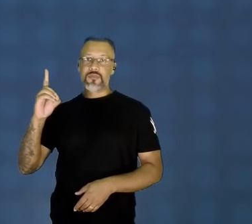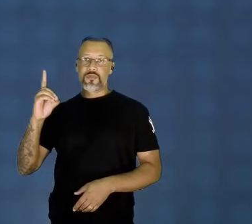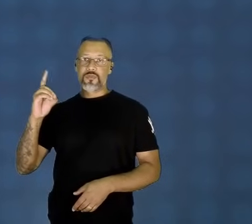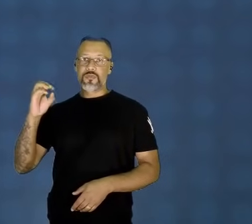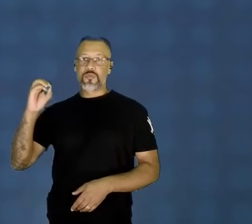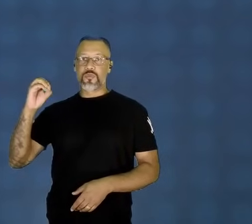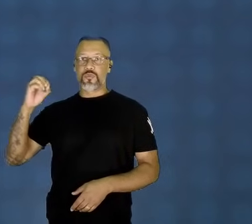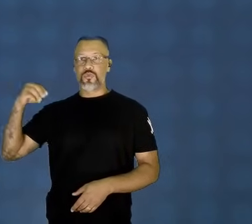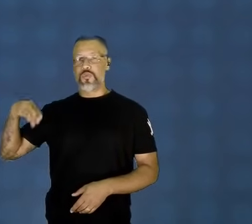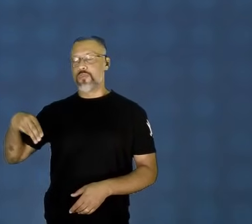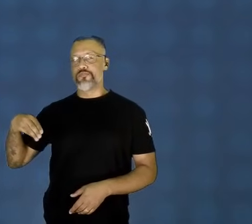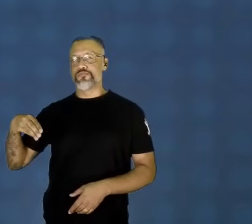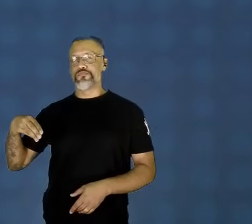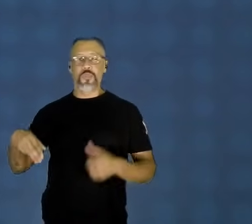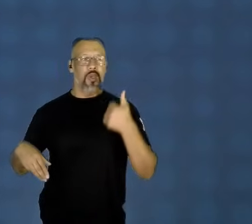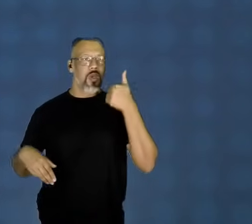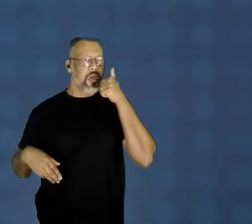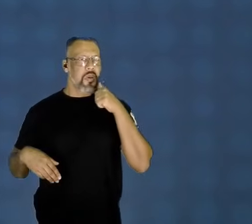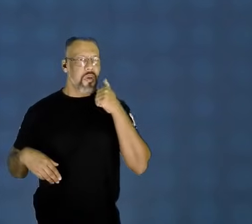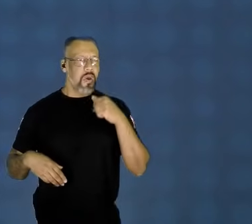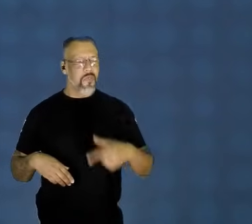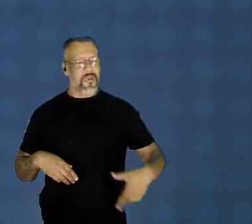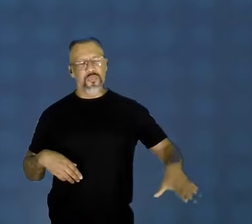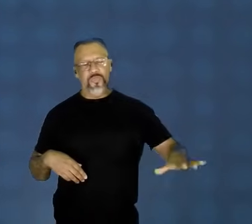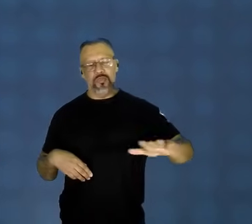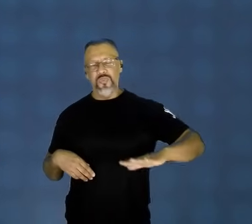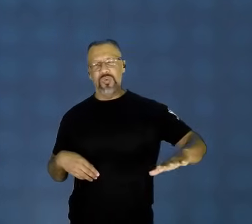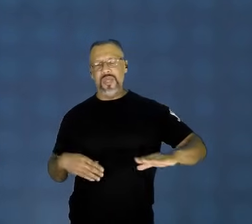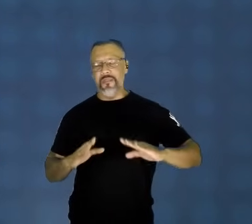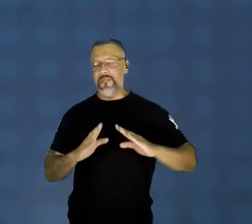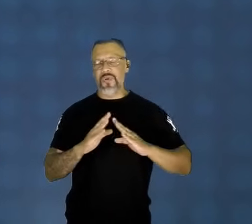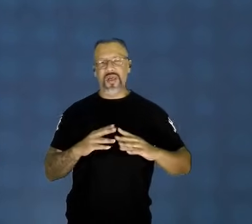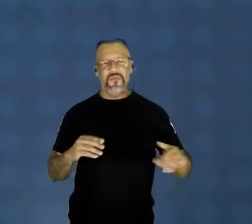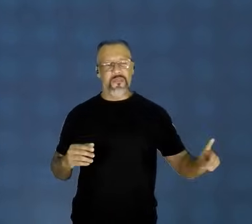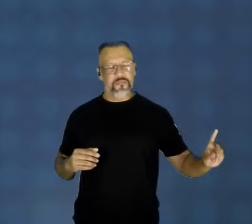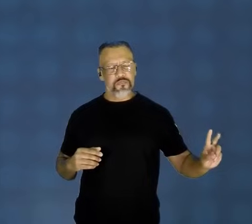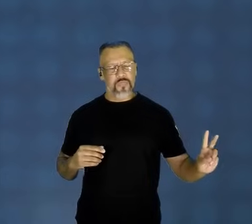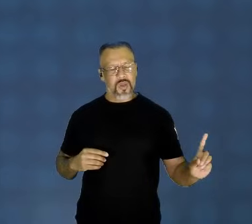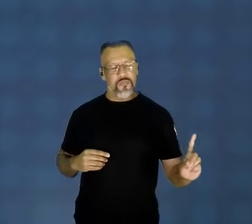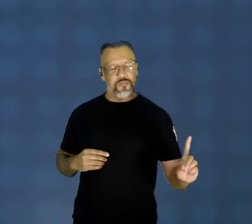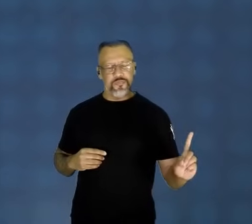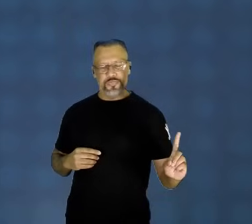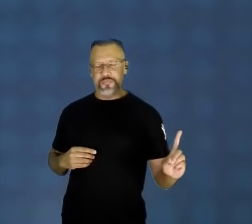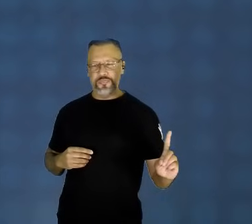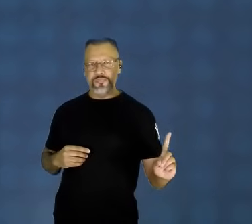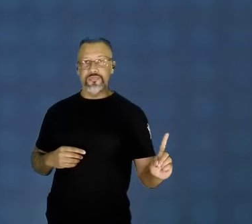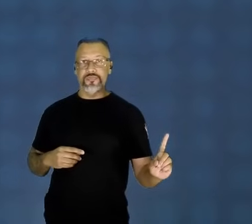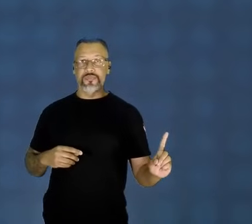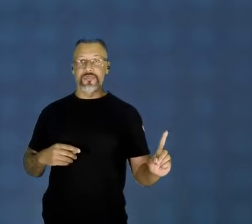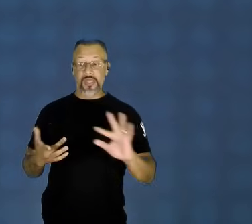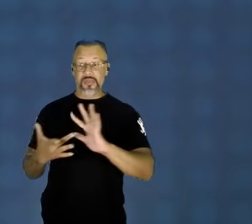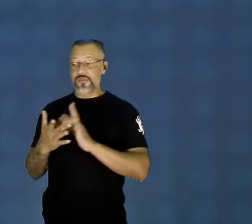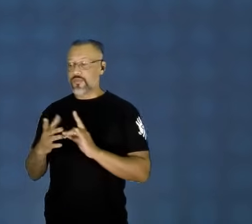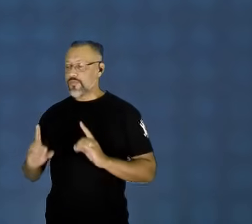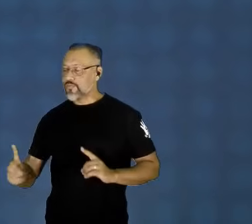Uma mulher cananeia, natural dali, veio a ele